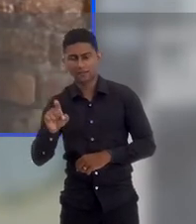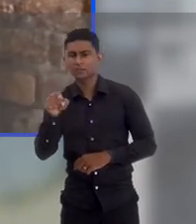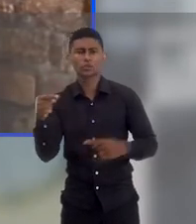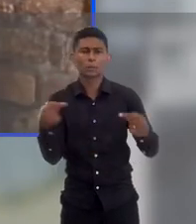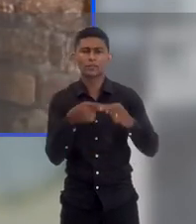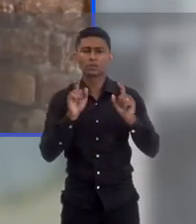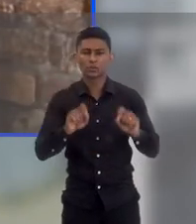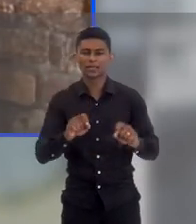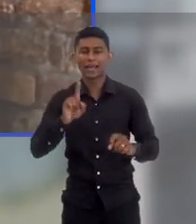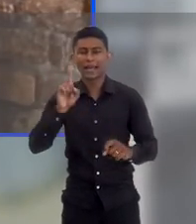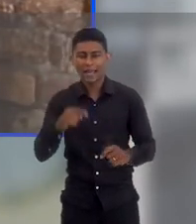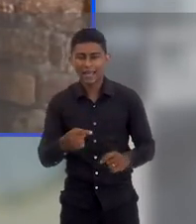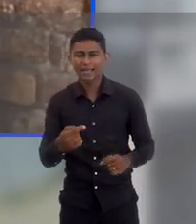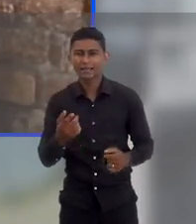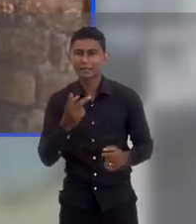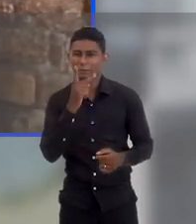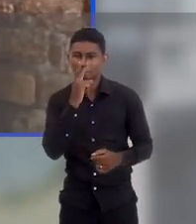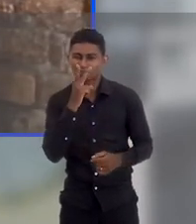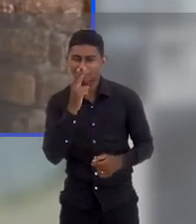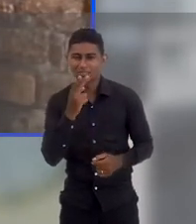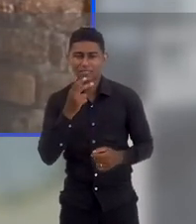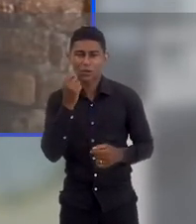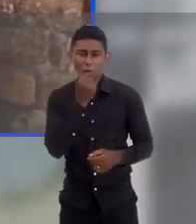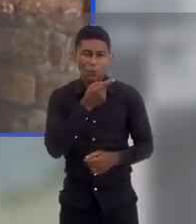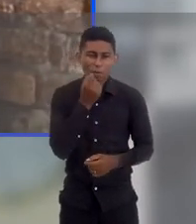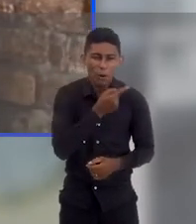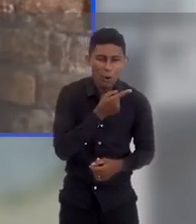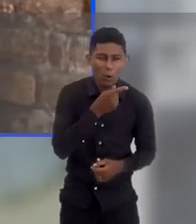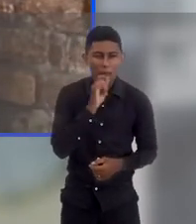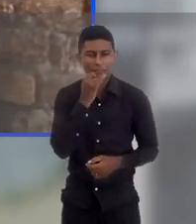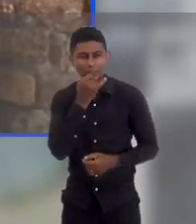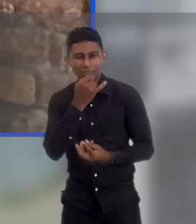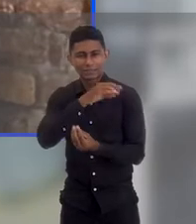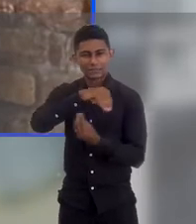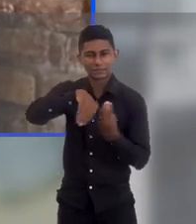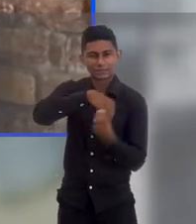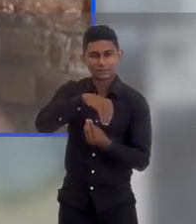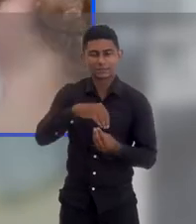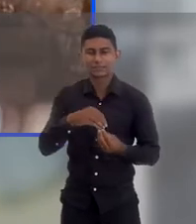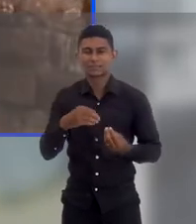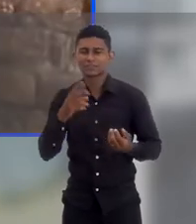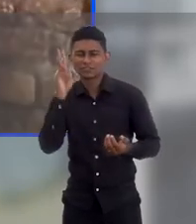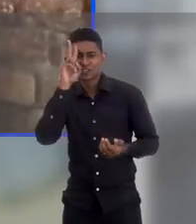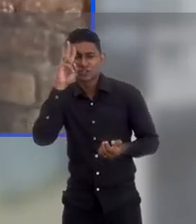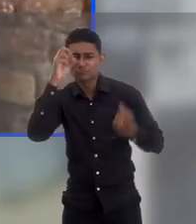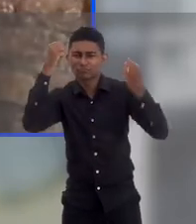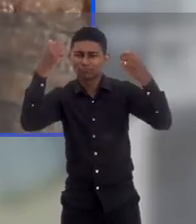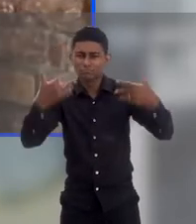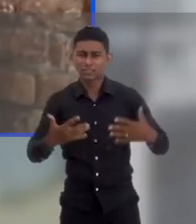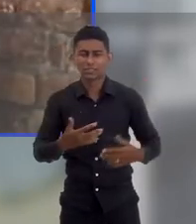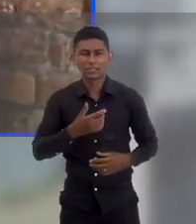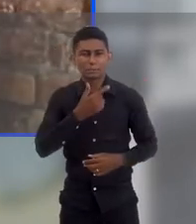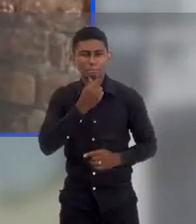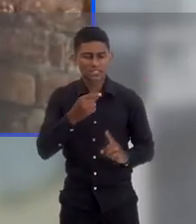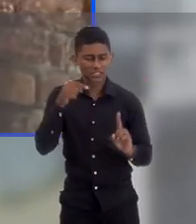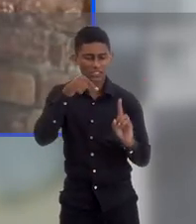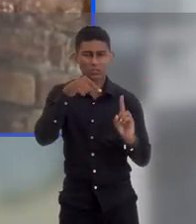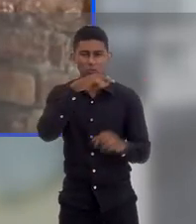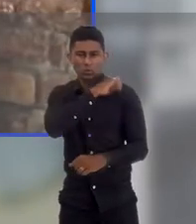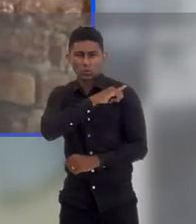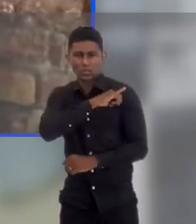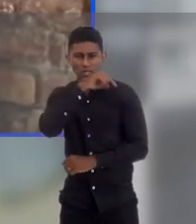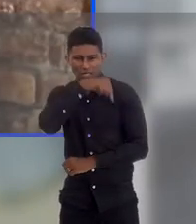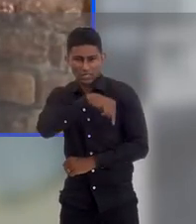drama-humor que conta a história de um menino suburbano do Rio que vira pastor evangélico.